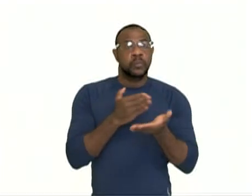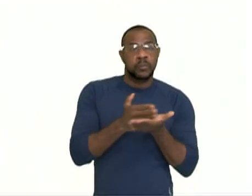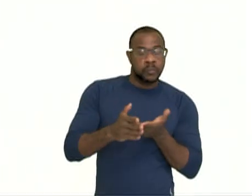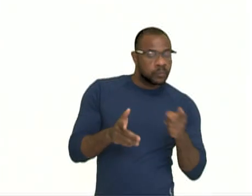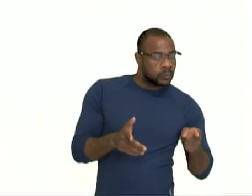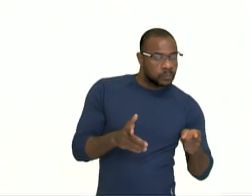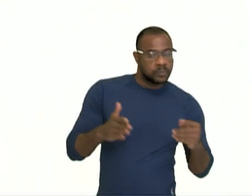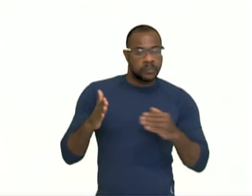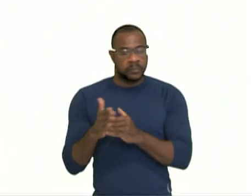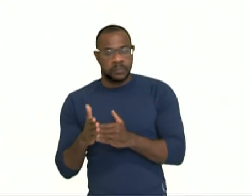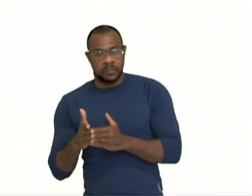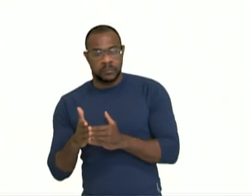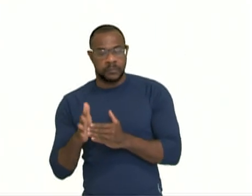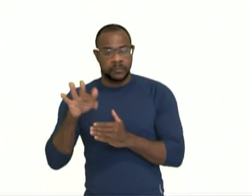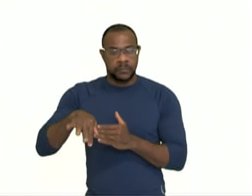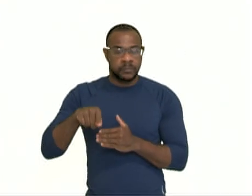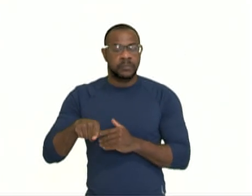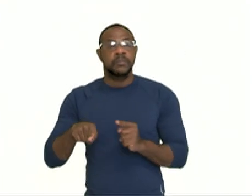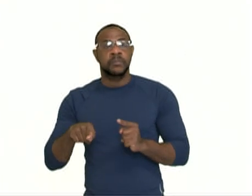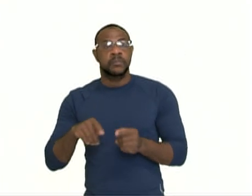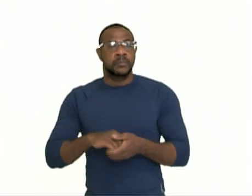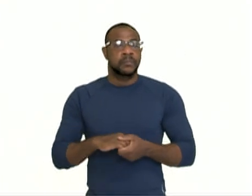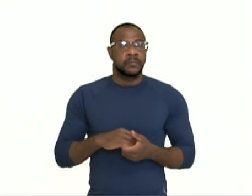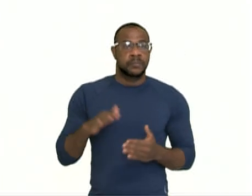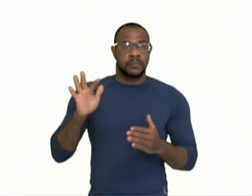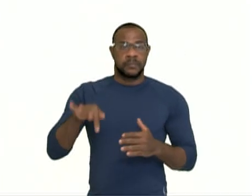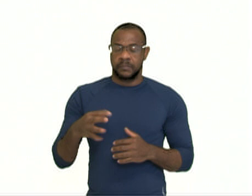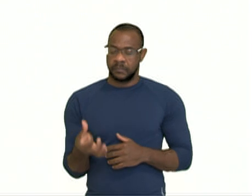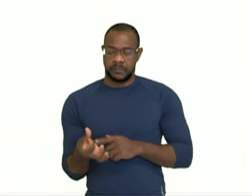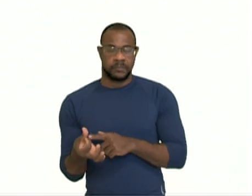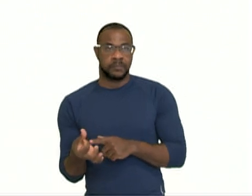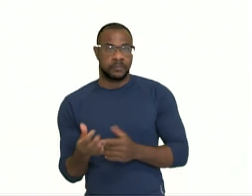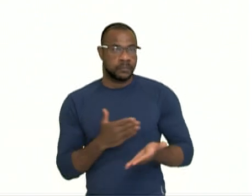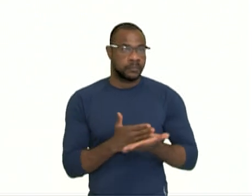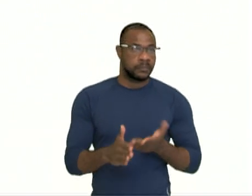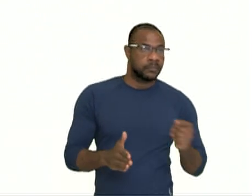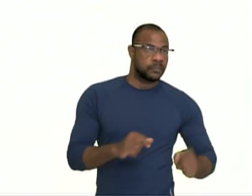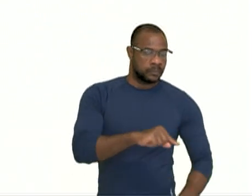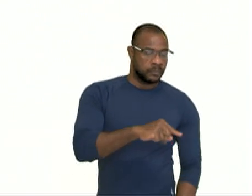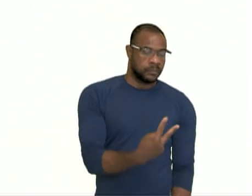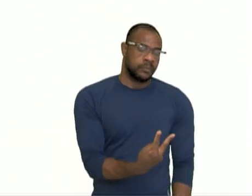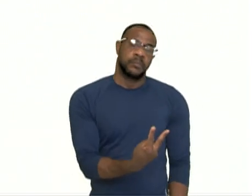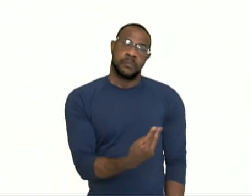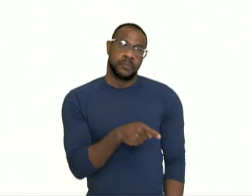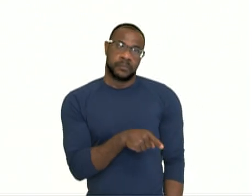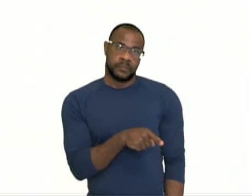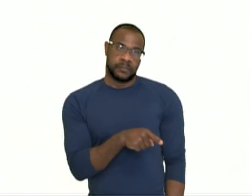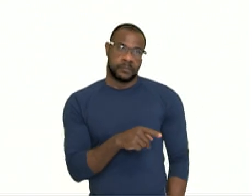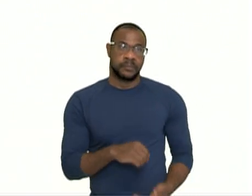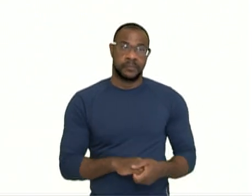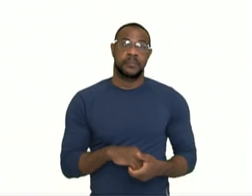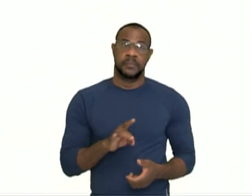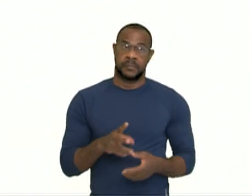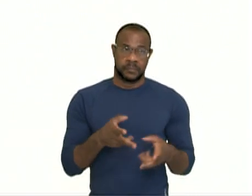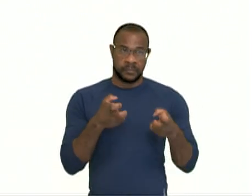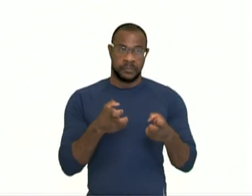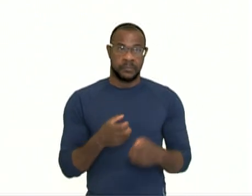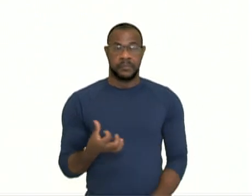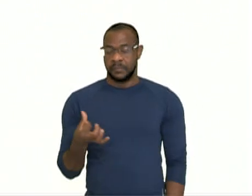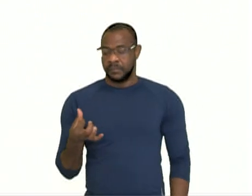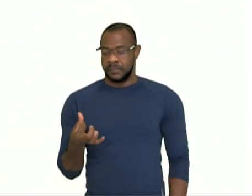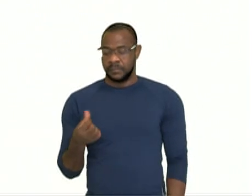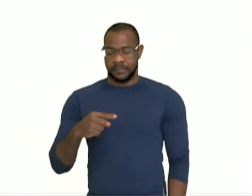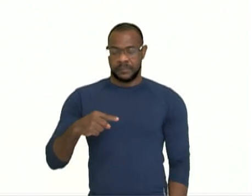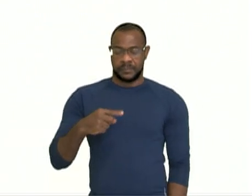começa, onde ele termina. Então ele terminou no 6 e começou no menos 2. Então basta eu fazer 6 menos